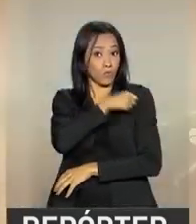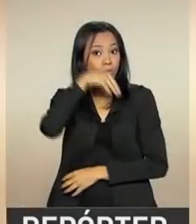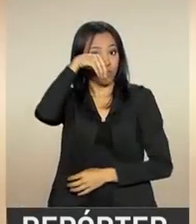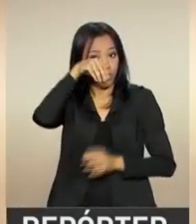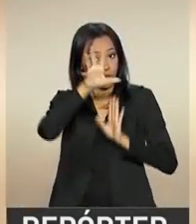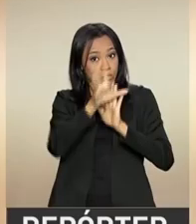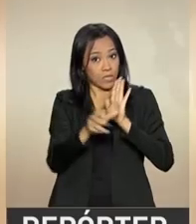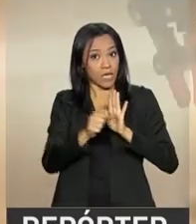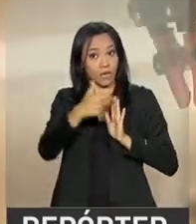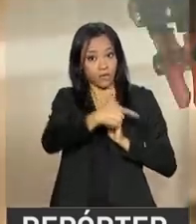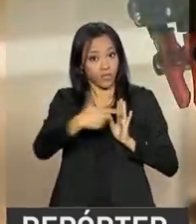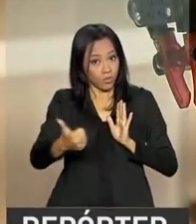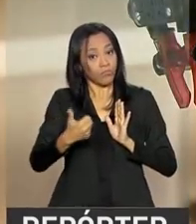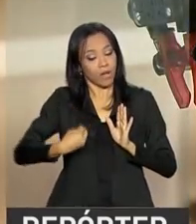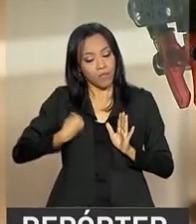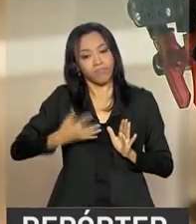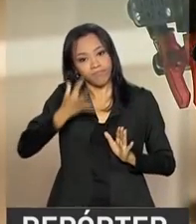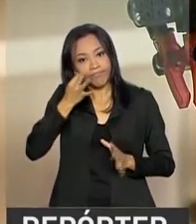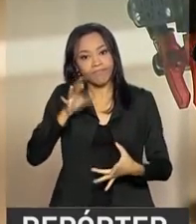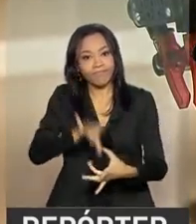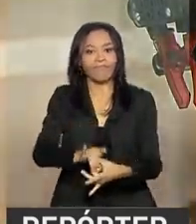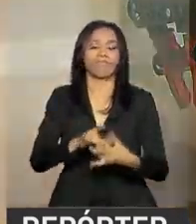para o século 21